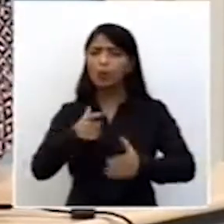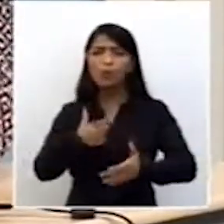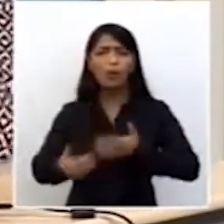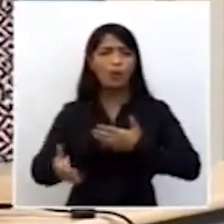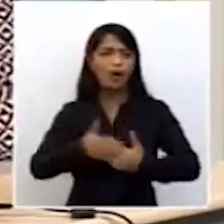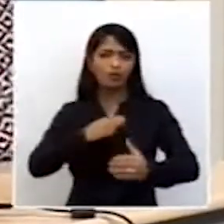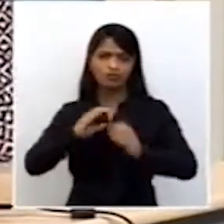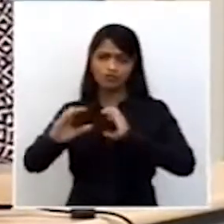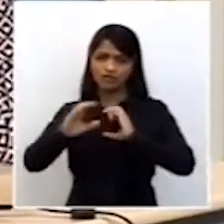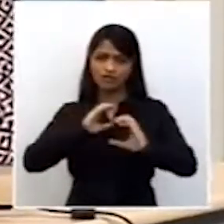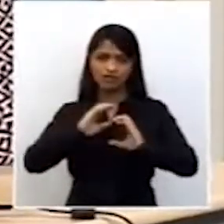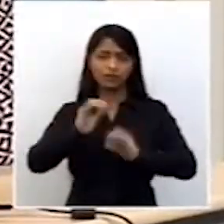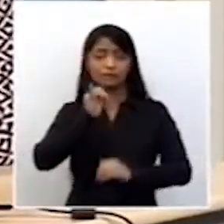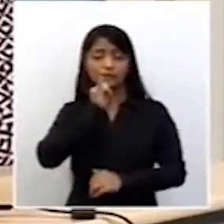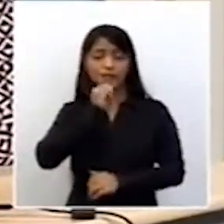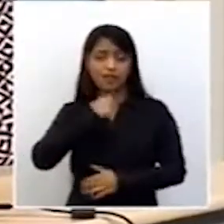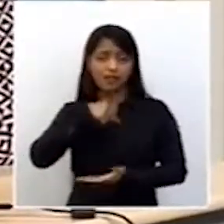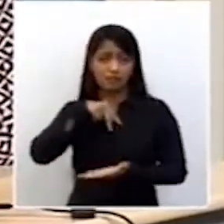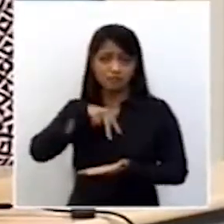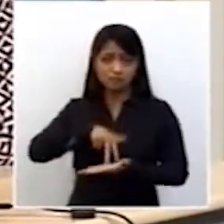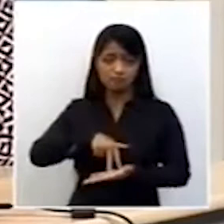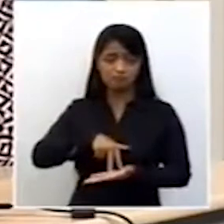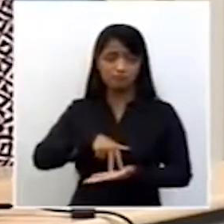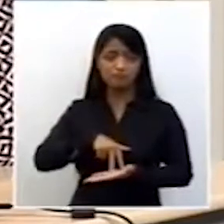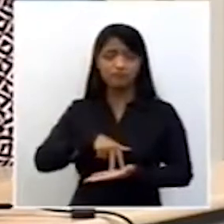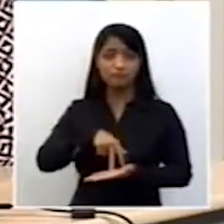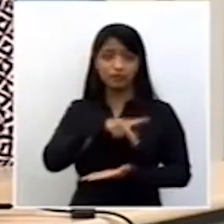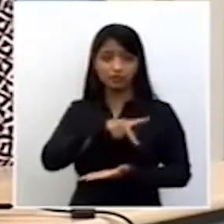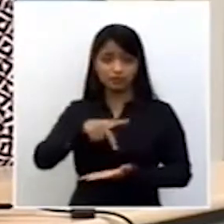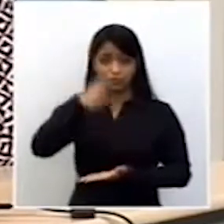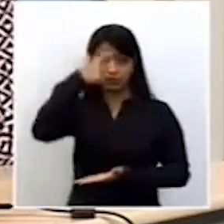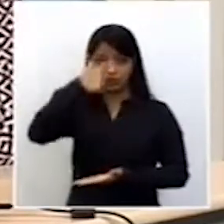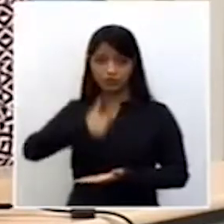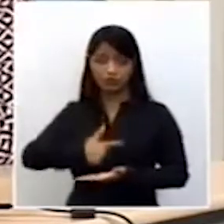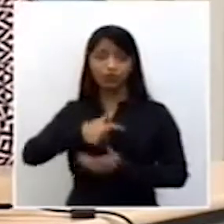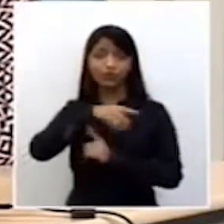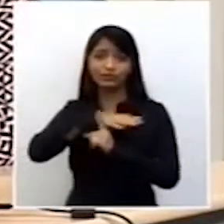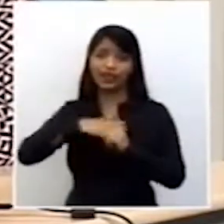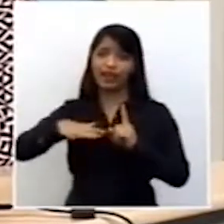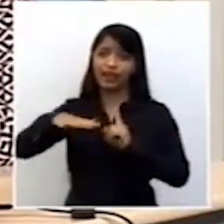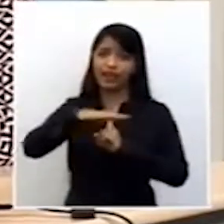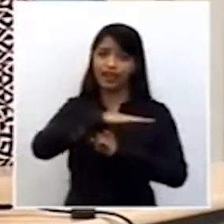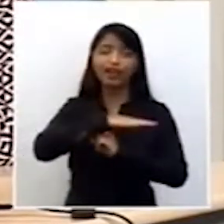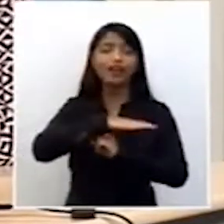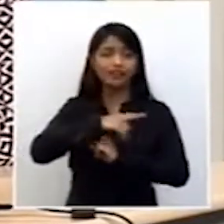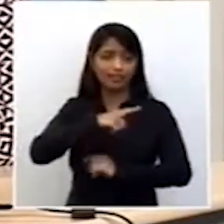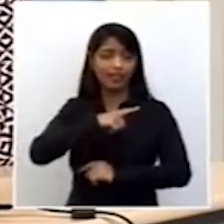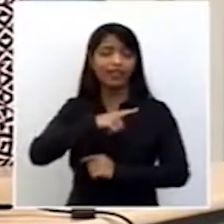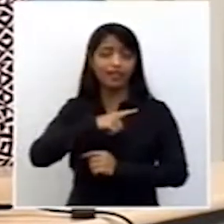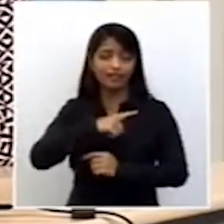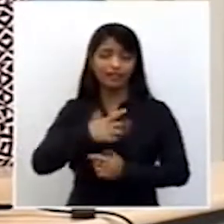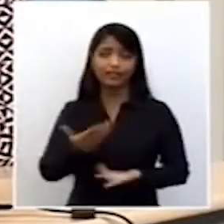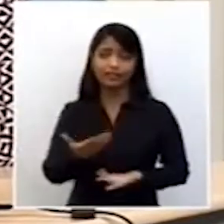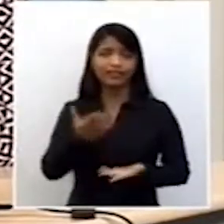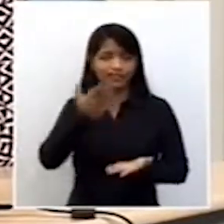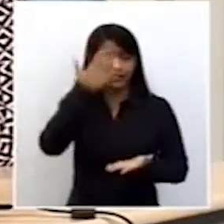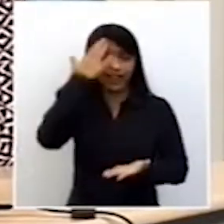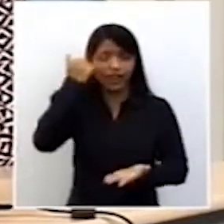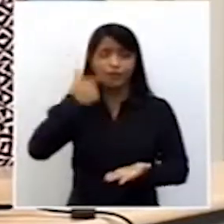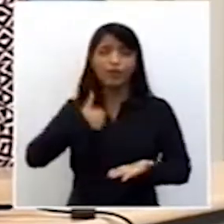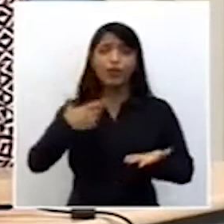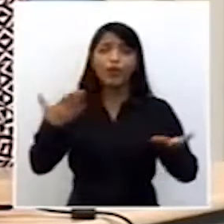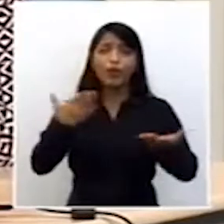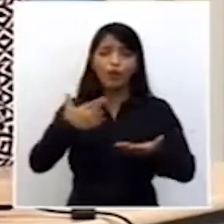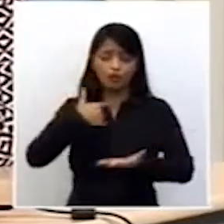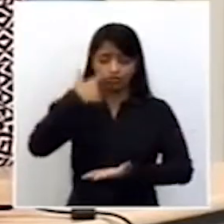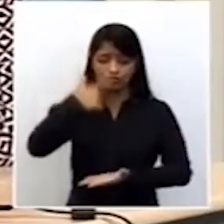né? Eu aqui ocupo um lugar social. Qual é o meu lugar social aqui? Você sabe muito bem disso, você está